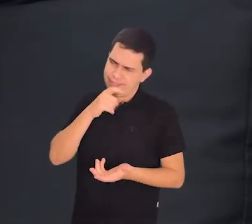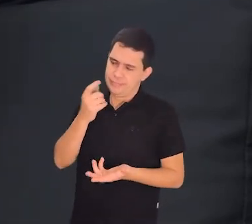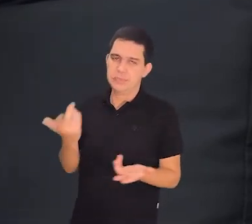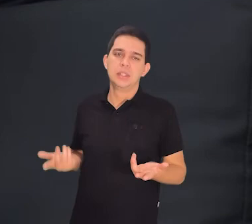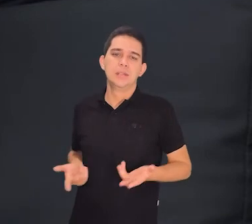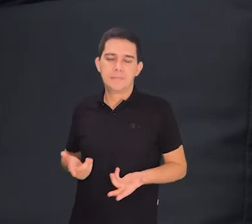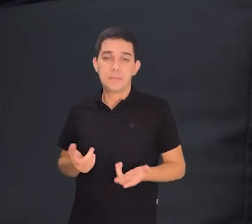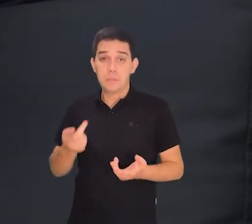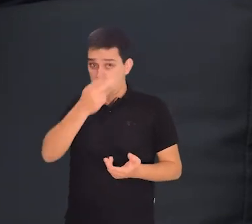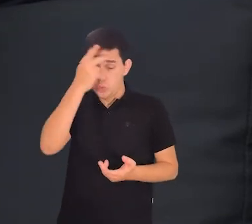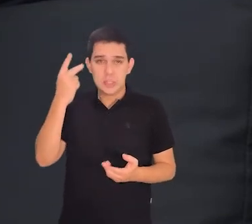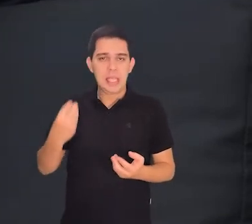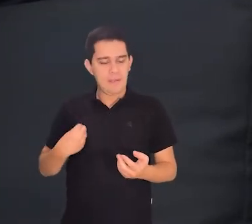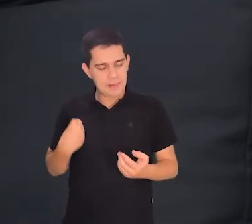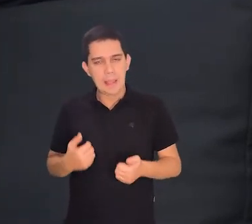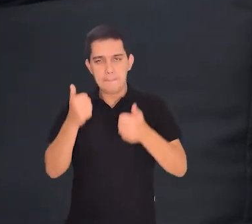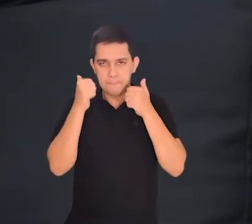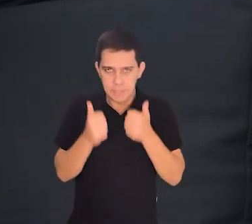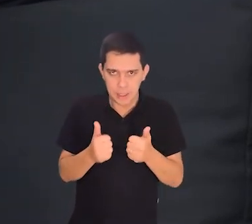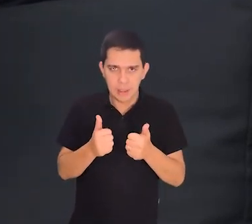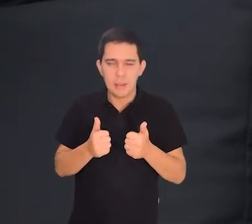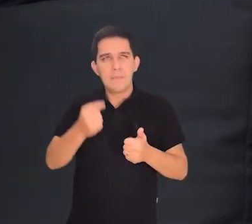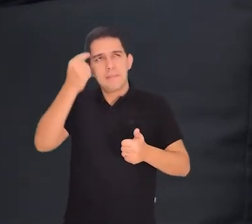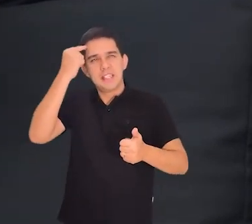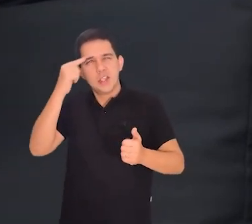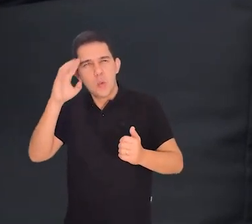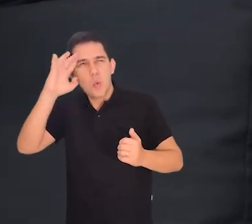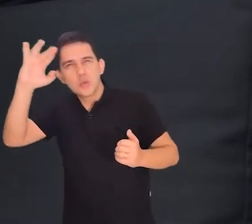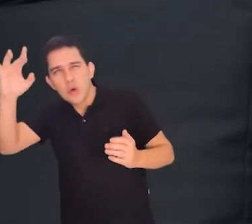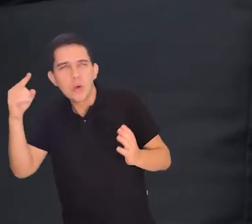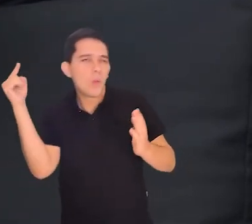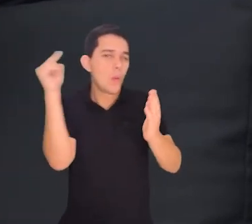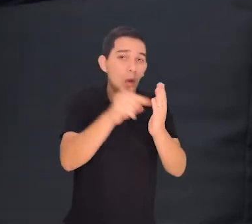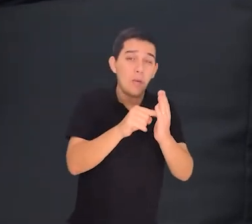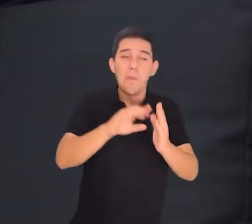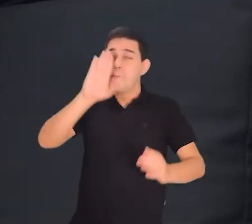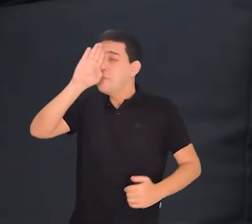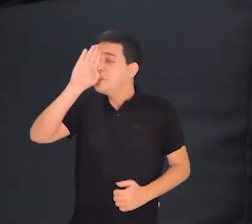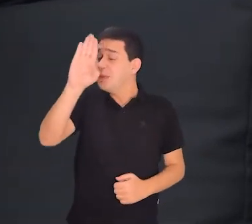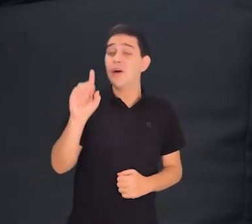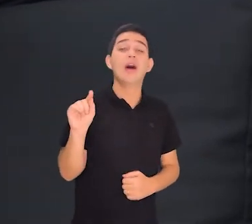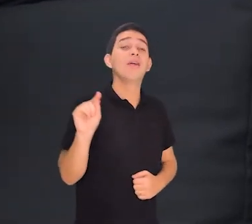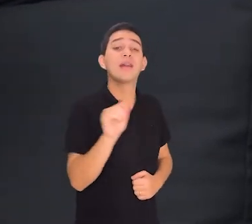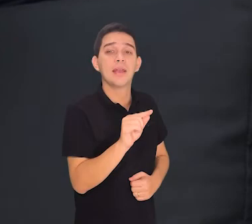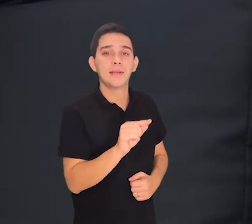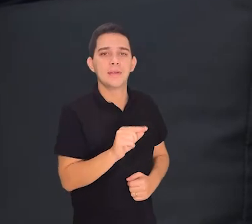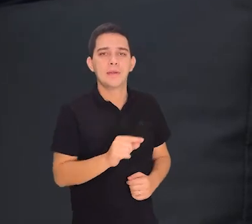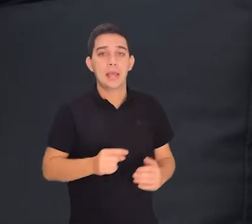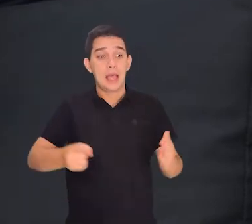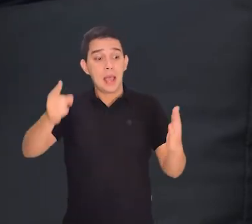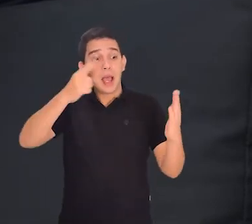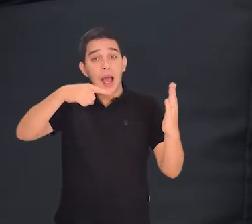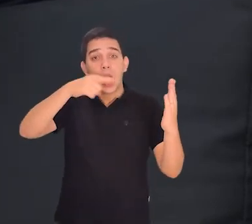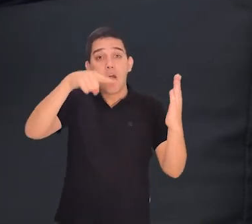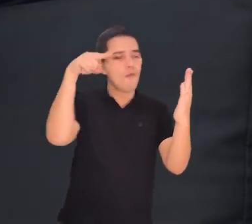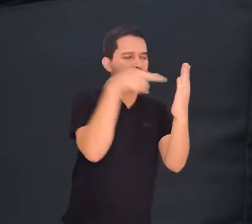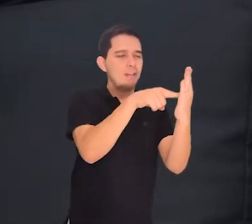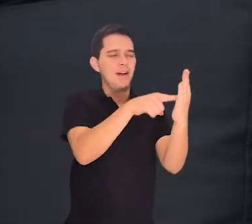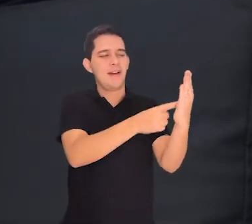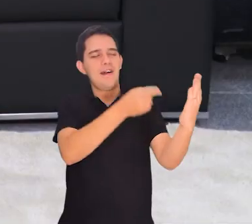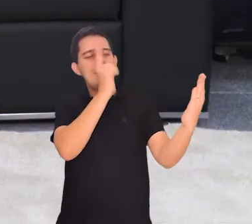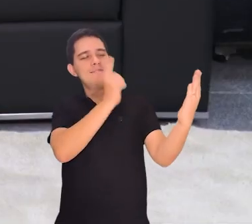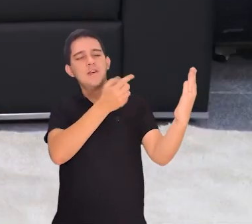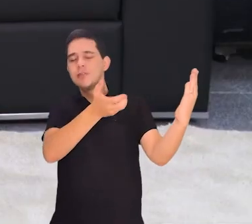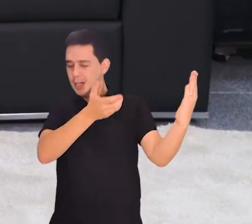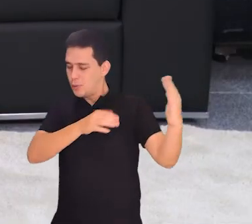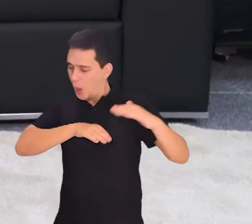ter qualidade de vida e uma vida financeiramente próspera, o principal ponto é defina o objetivo para qual você